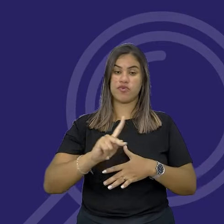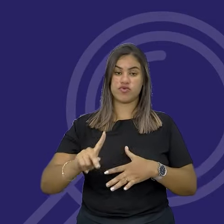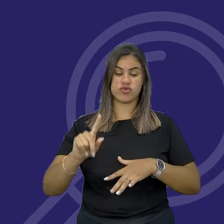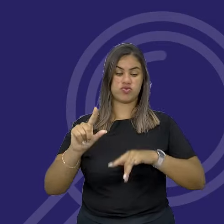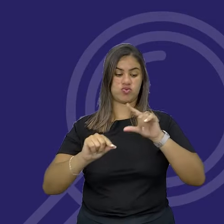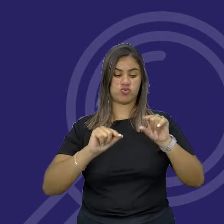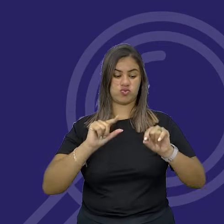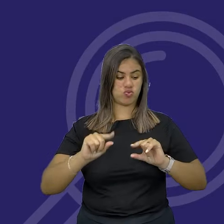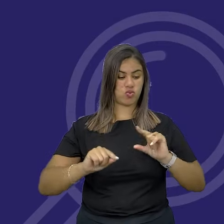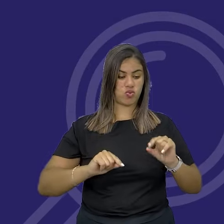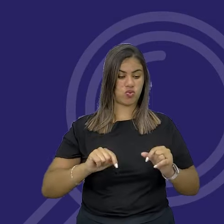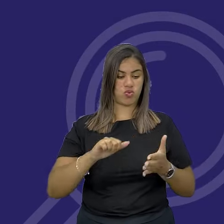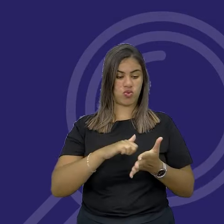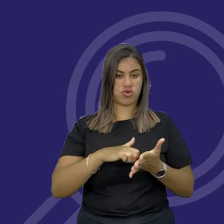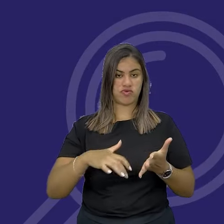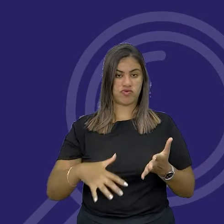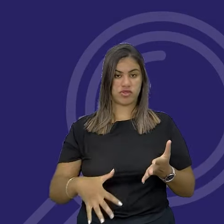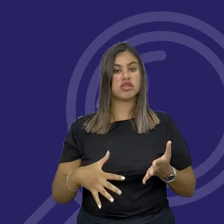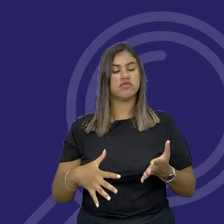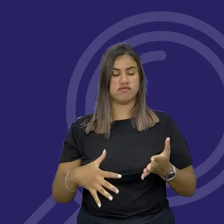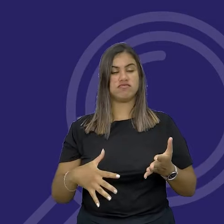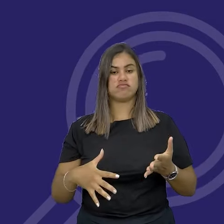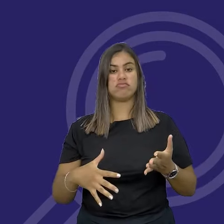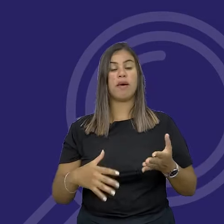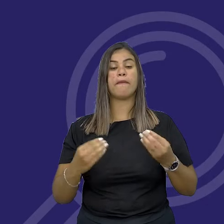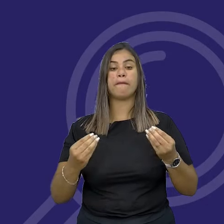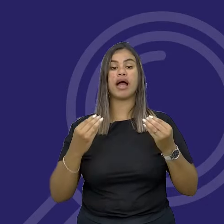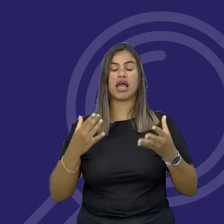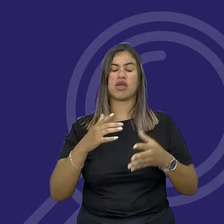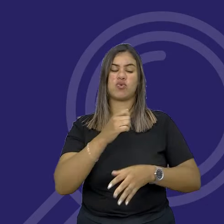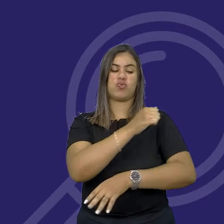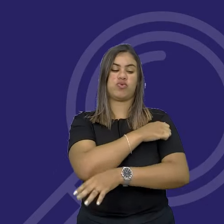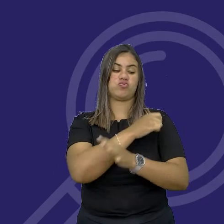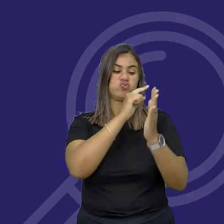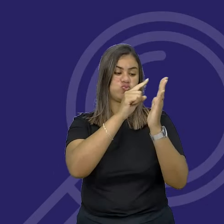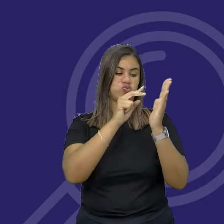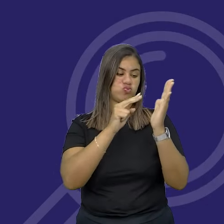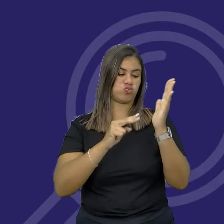caderno para os alunos lerem, resolverem.